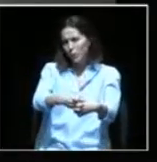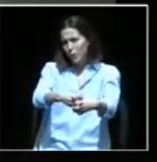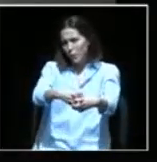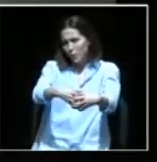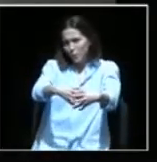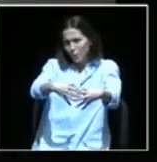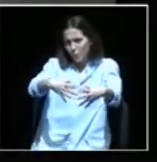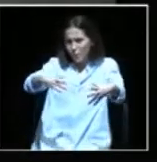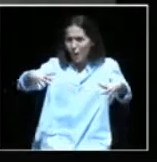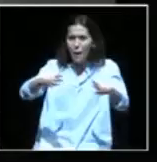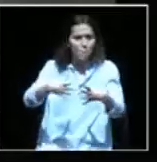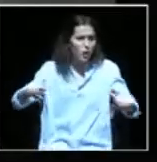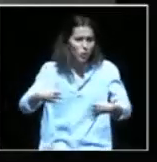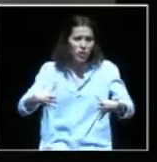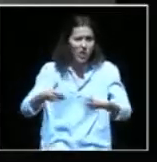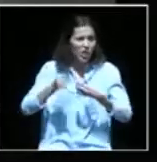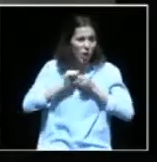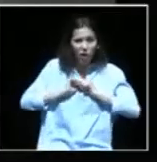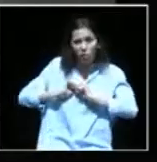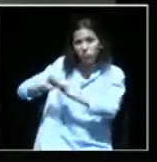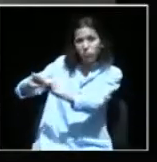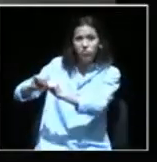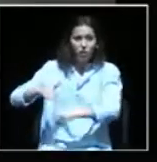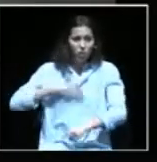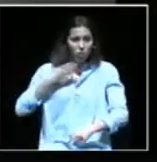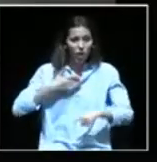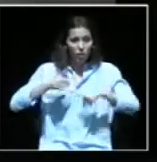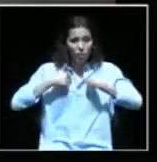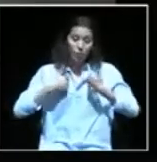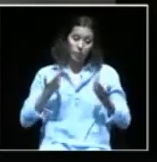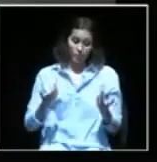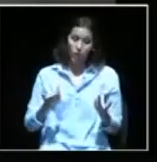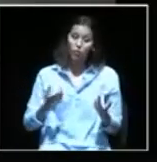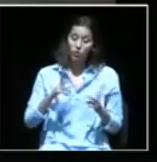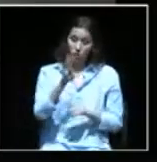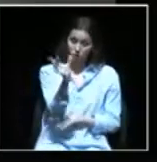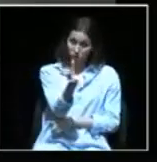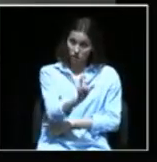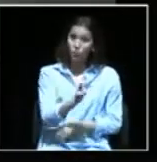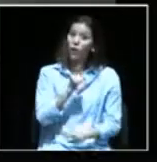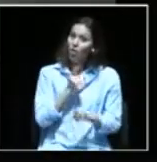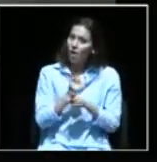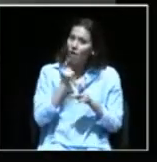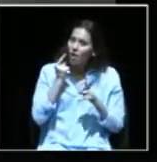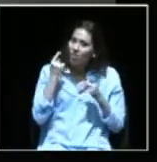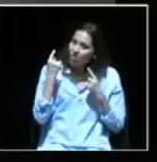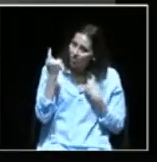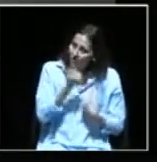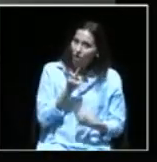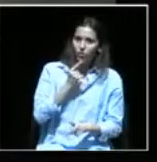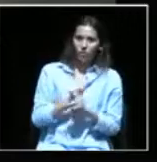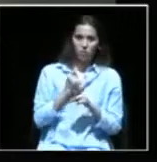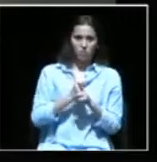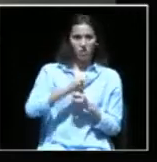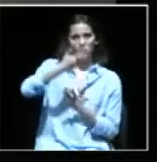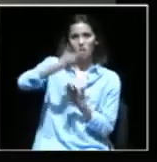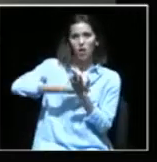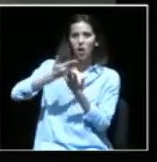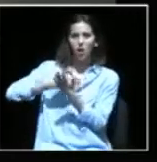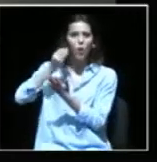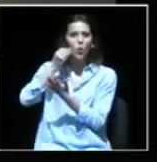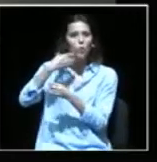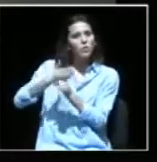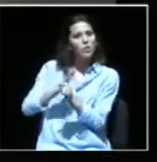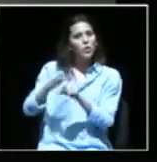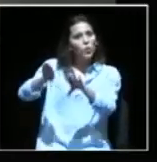a recusar as novas competências, posição que Lisboa também deveria assumir para a totalidade dos diplomas setoriais. E